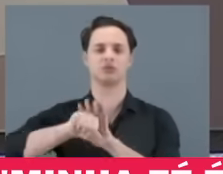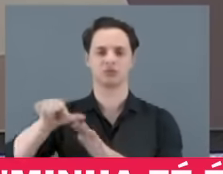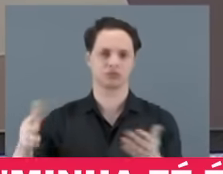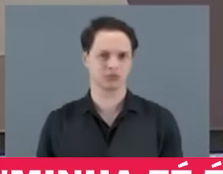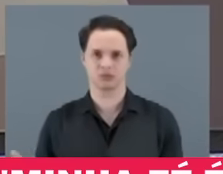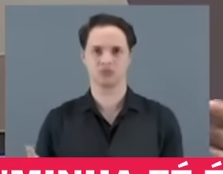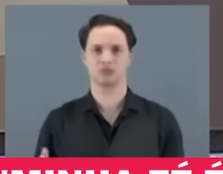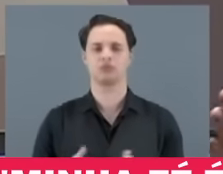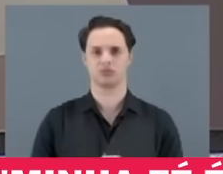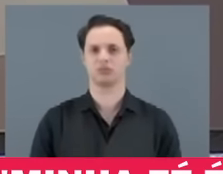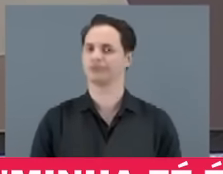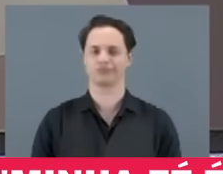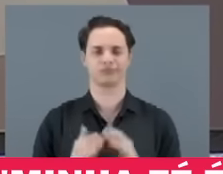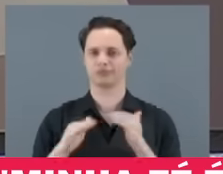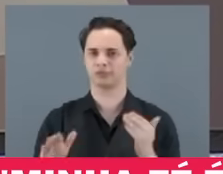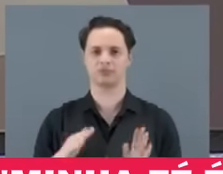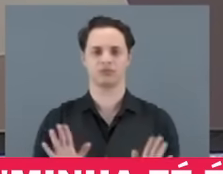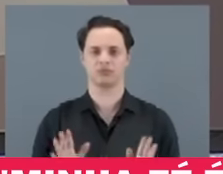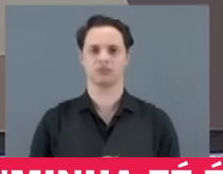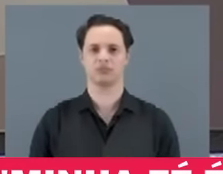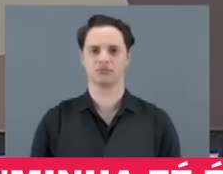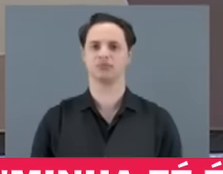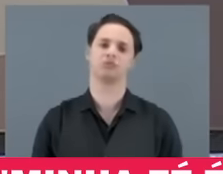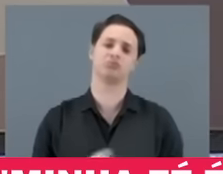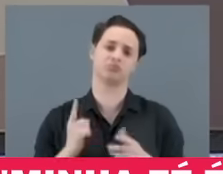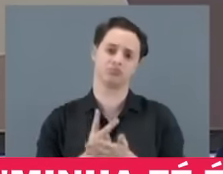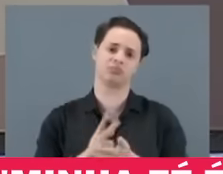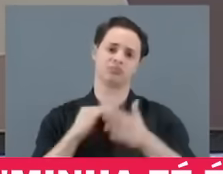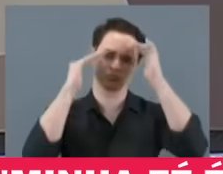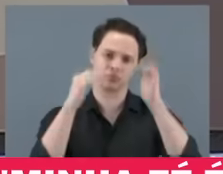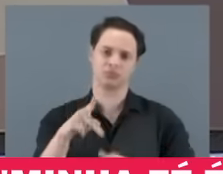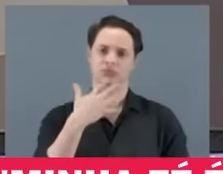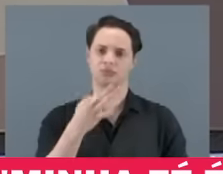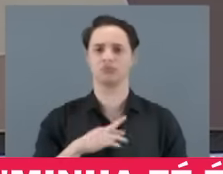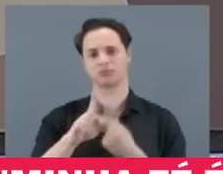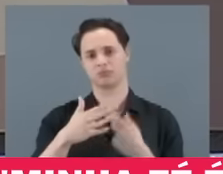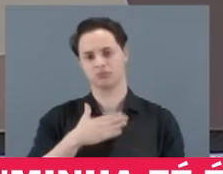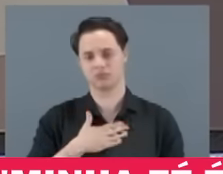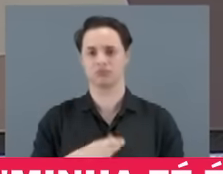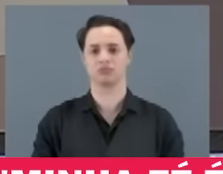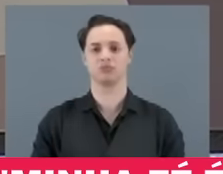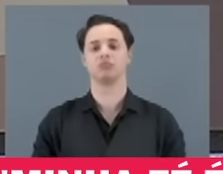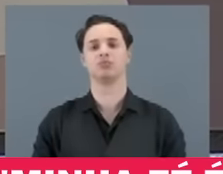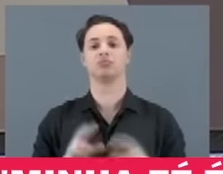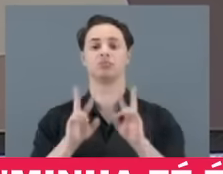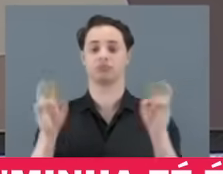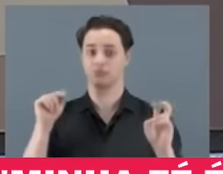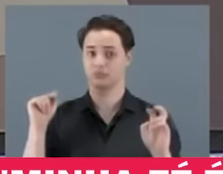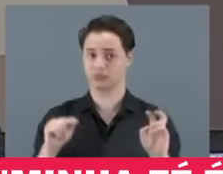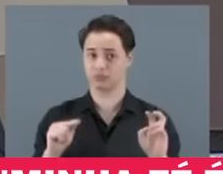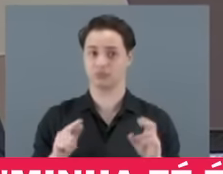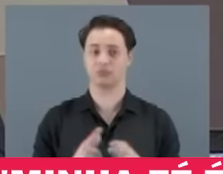atividade judicante no Brasil, com a qual realmente eu não concordo, embora, claro, respeite a sua posição diferente da minha. E sobre essa questão